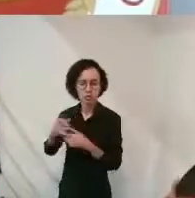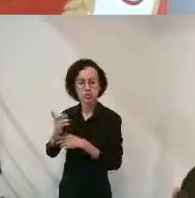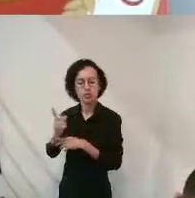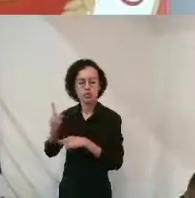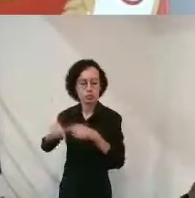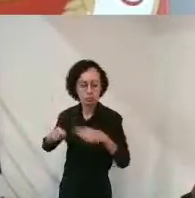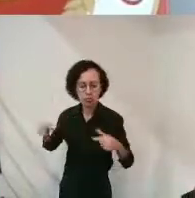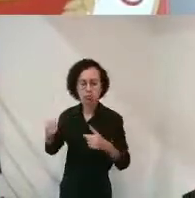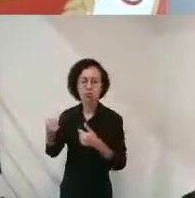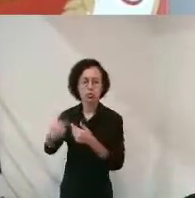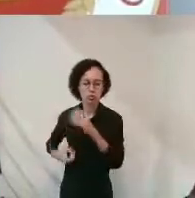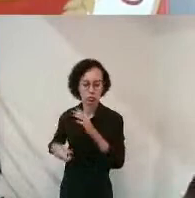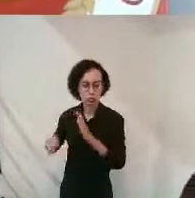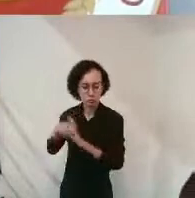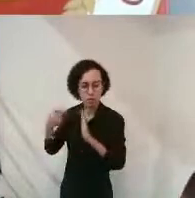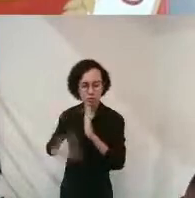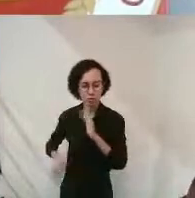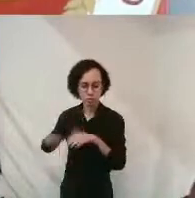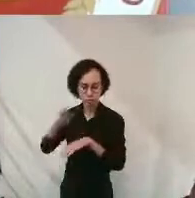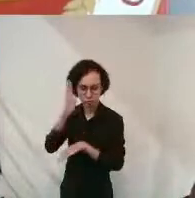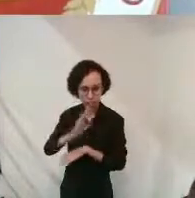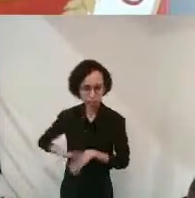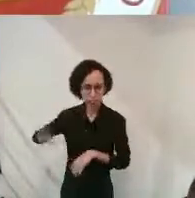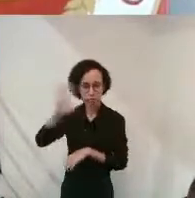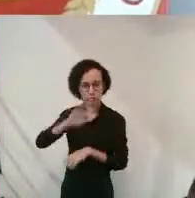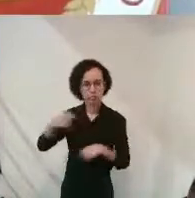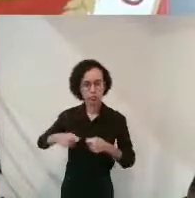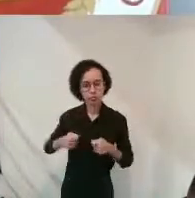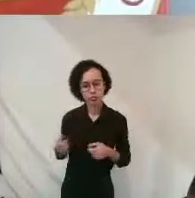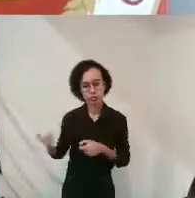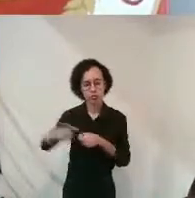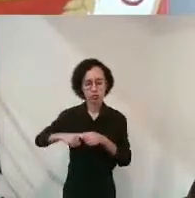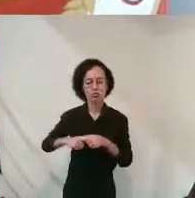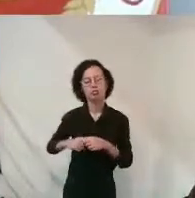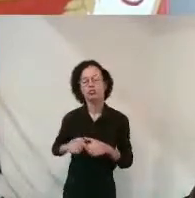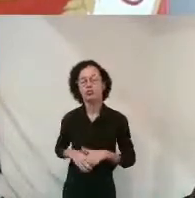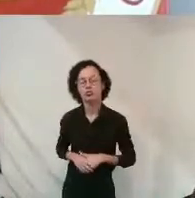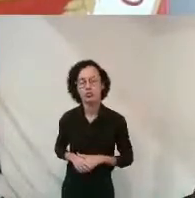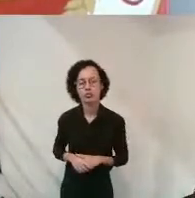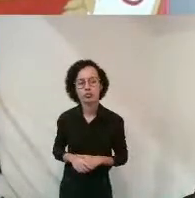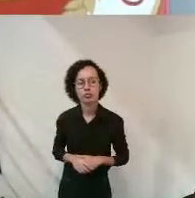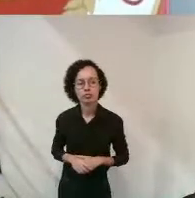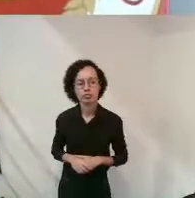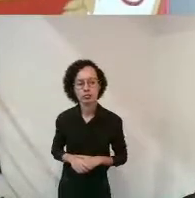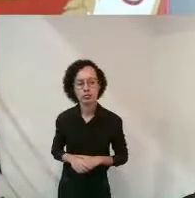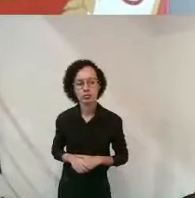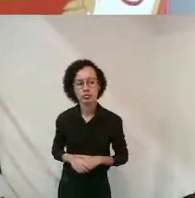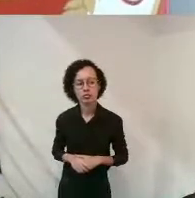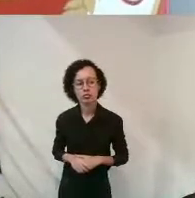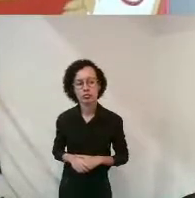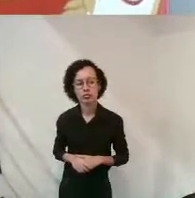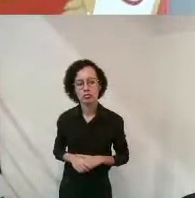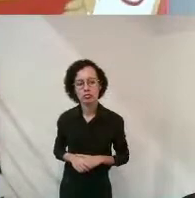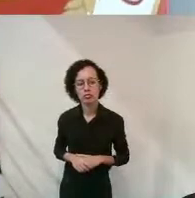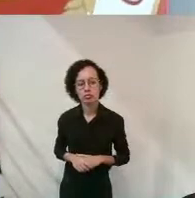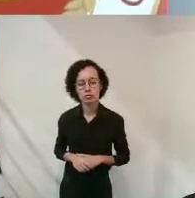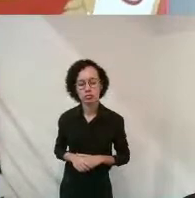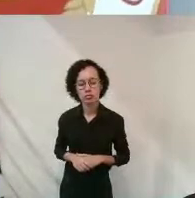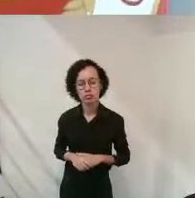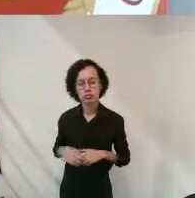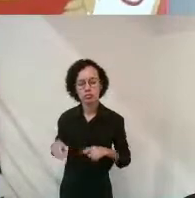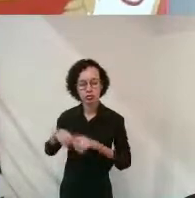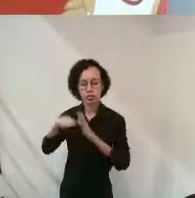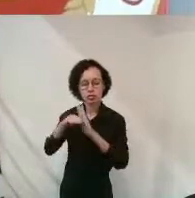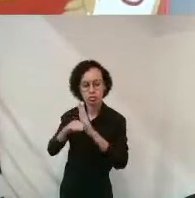porque isso pode ser reciclável, deve ser entregue aos catadores. Nos planos de gerenciamento que falou o Tiago, esses